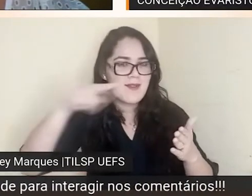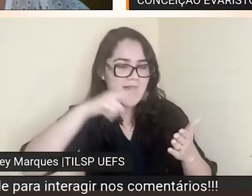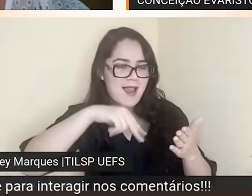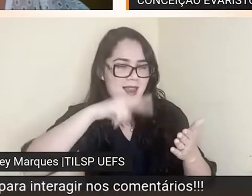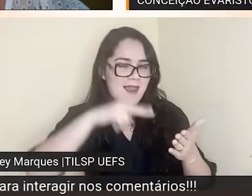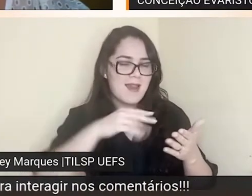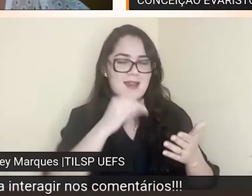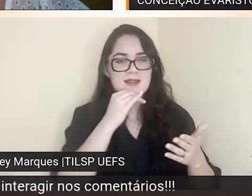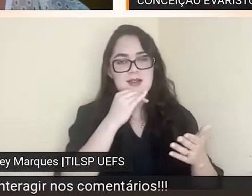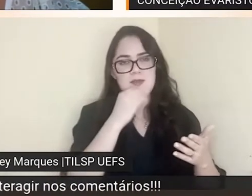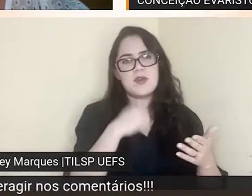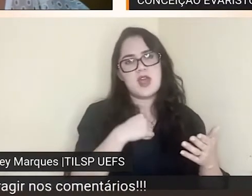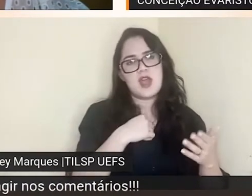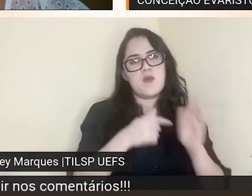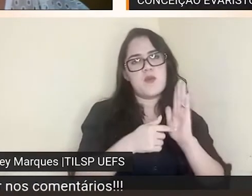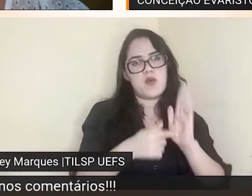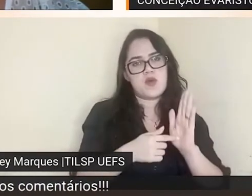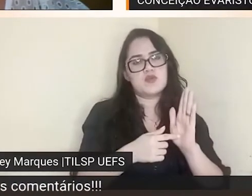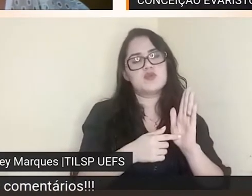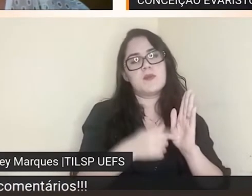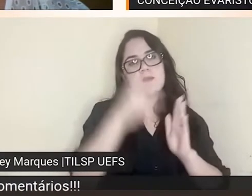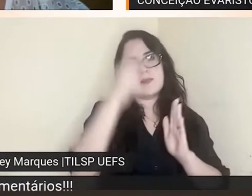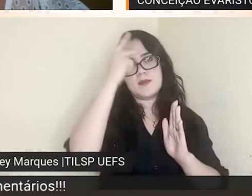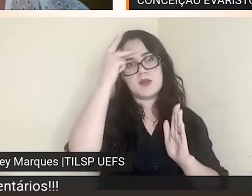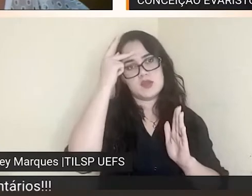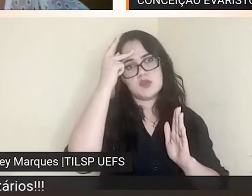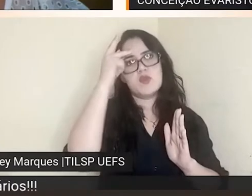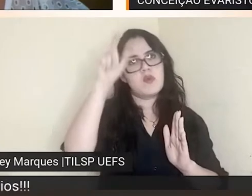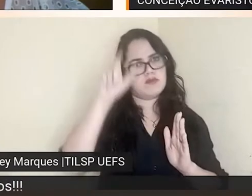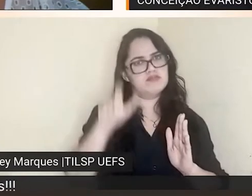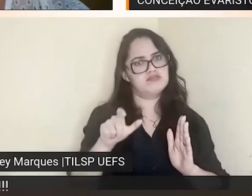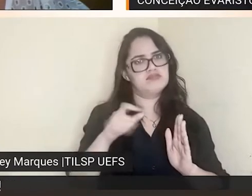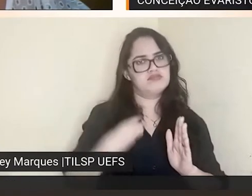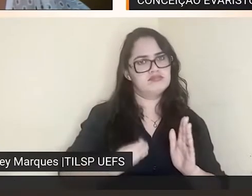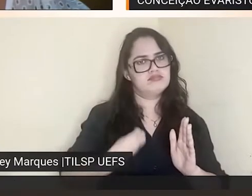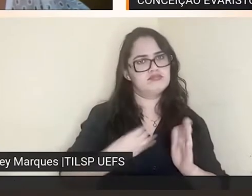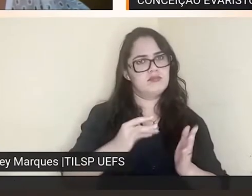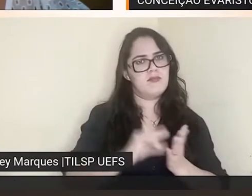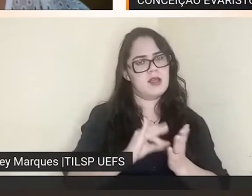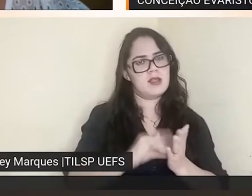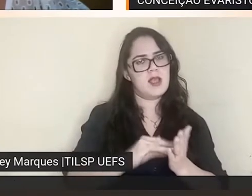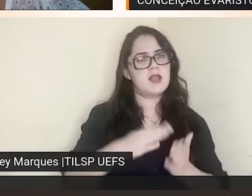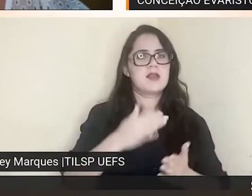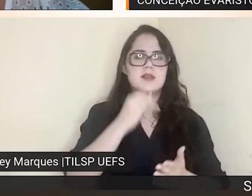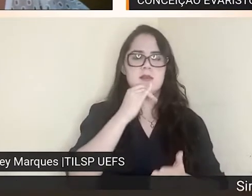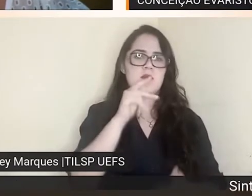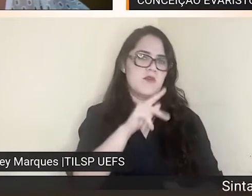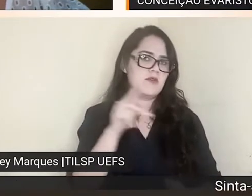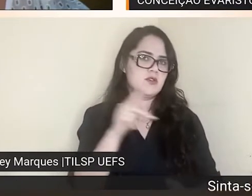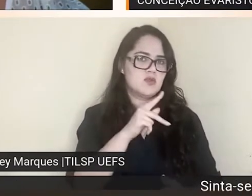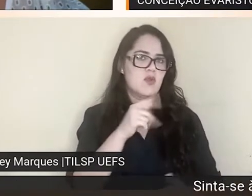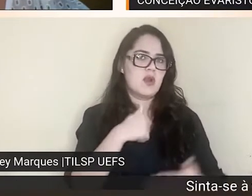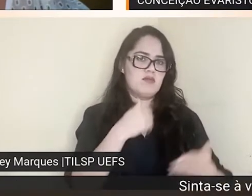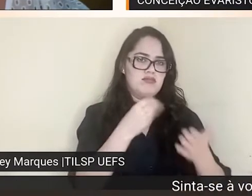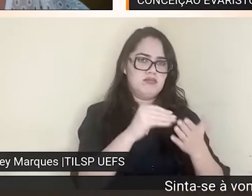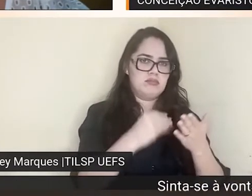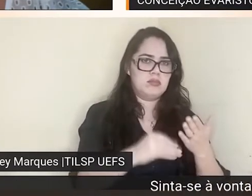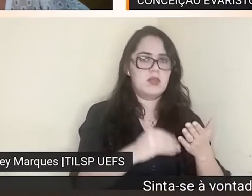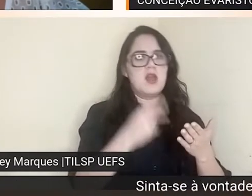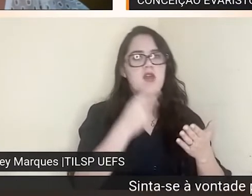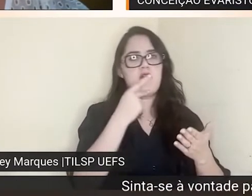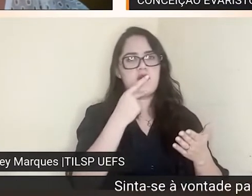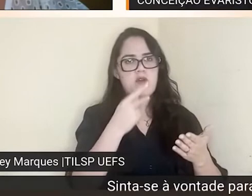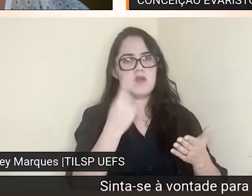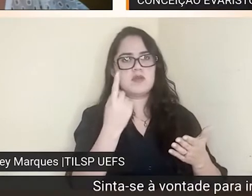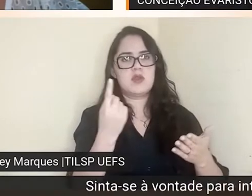a professora Efigênia Carlos Pimenta. Eu falo de uma cantora que realmente existiu, né,